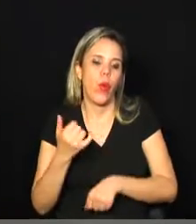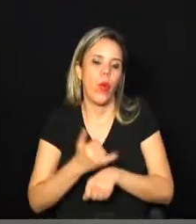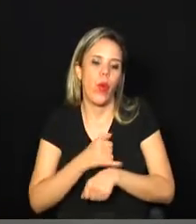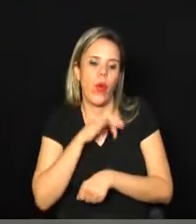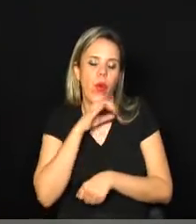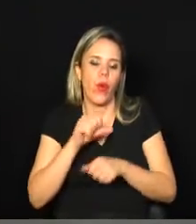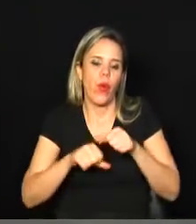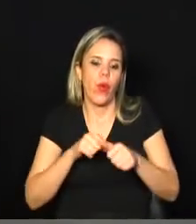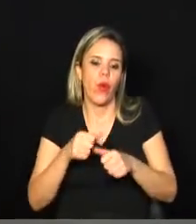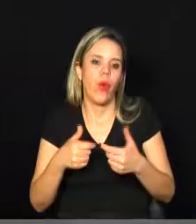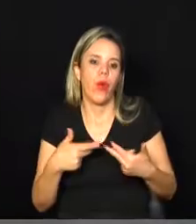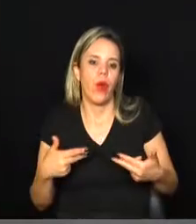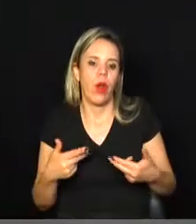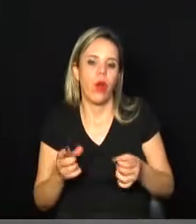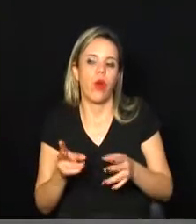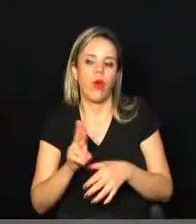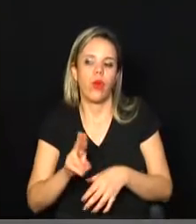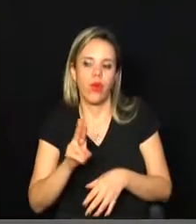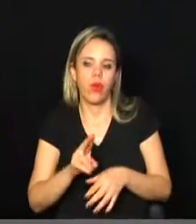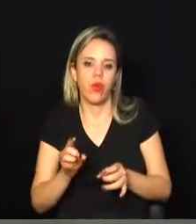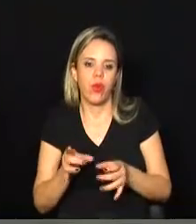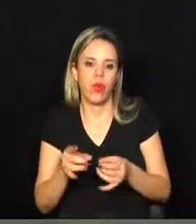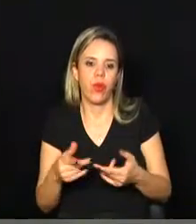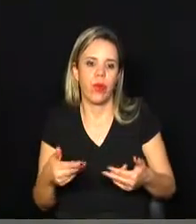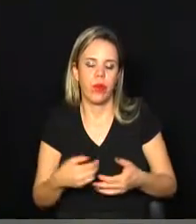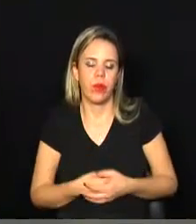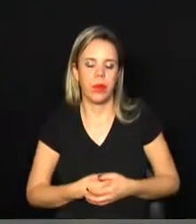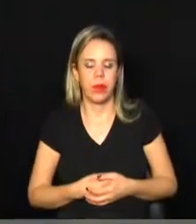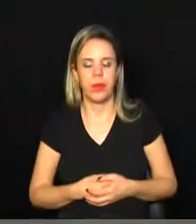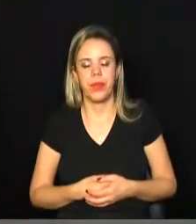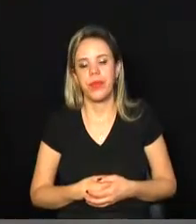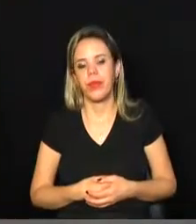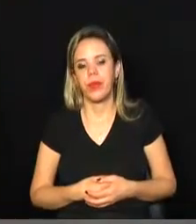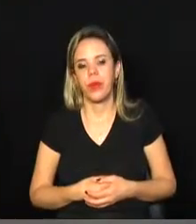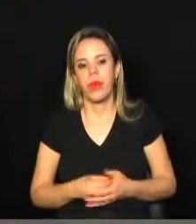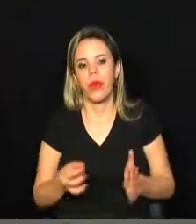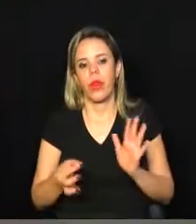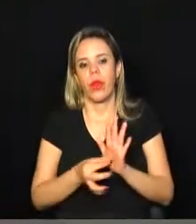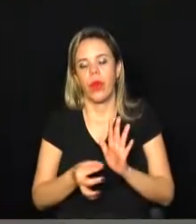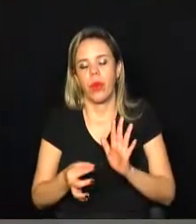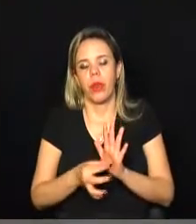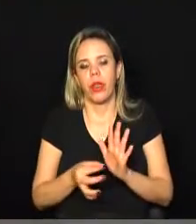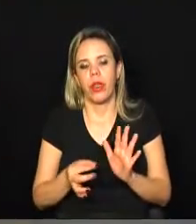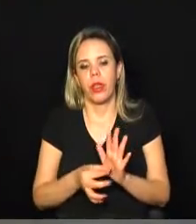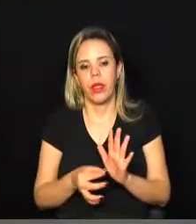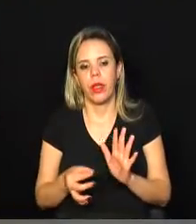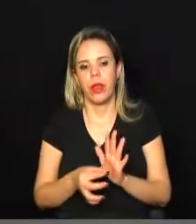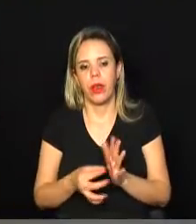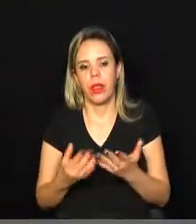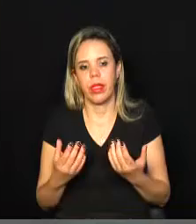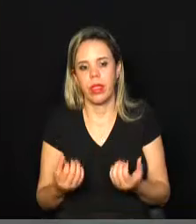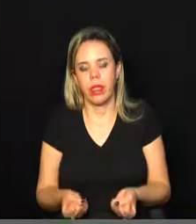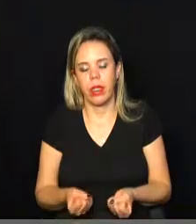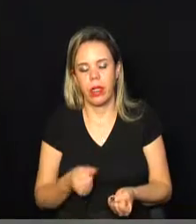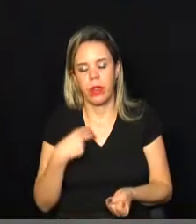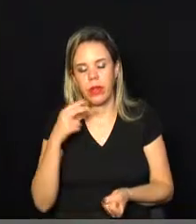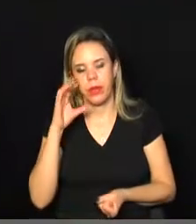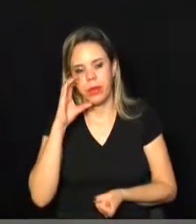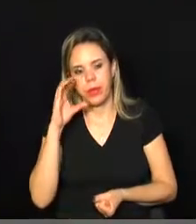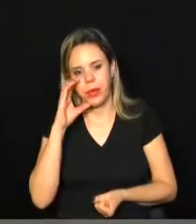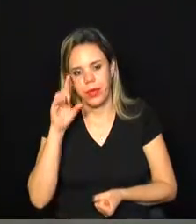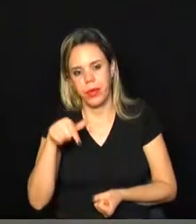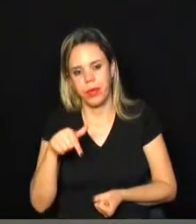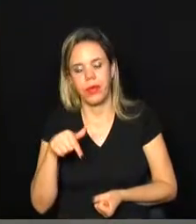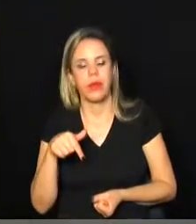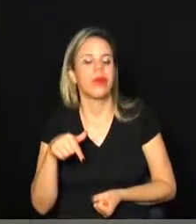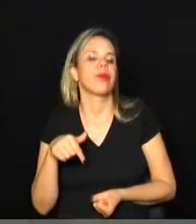de veículos e dá outras providências a coisa com o parecer exarado pelo senhor Luiz Cirilo